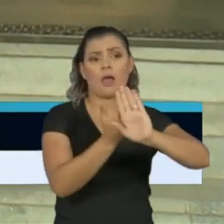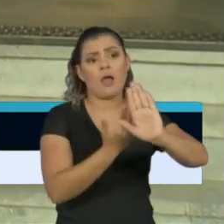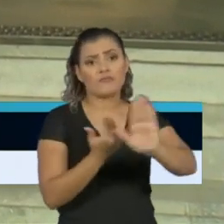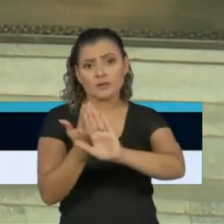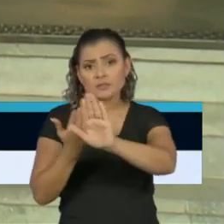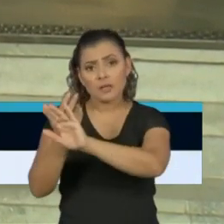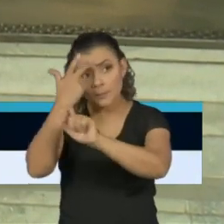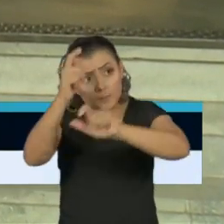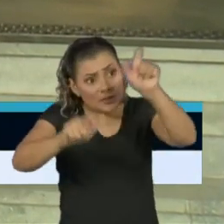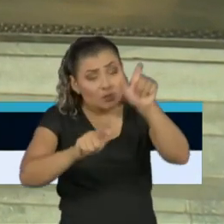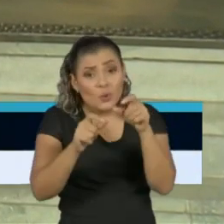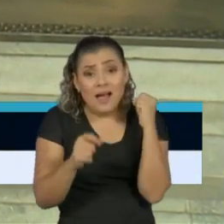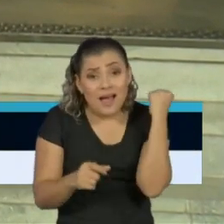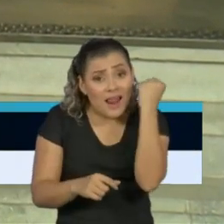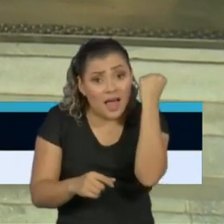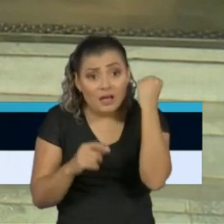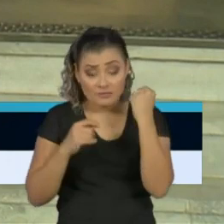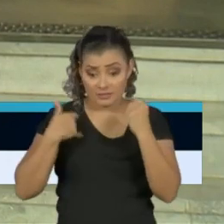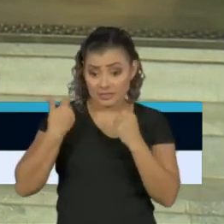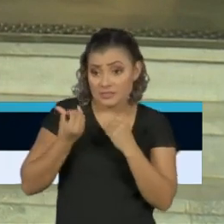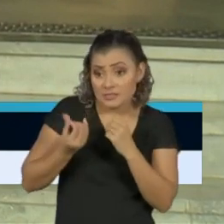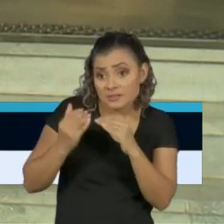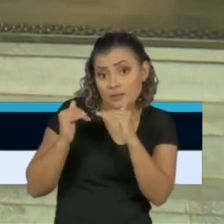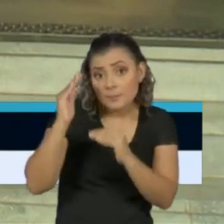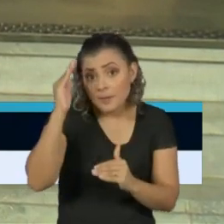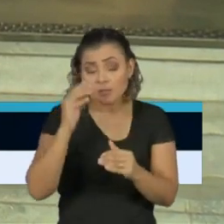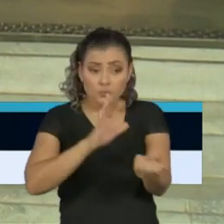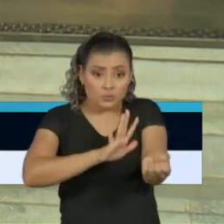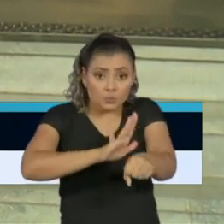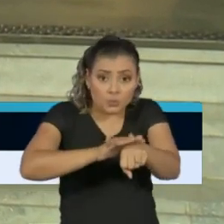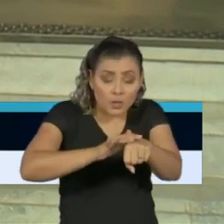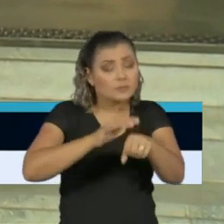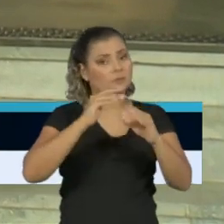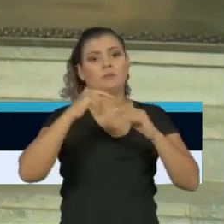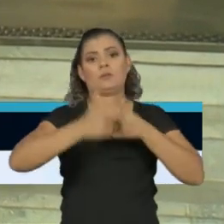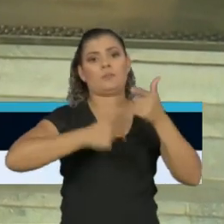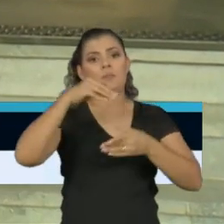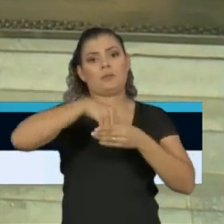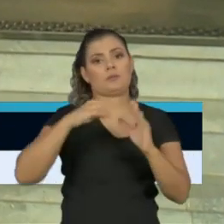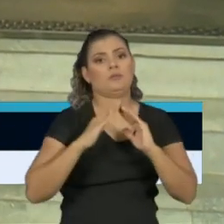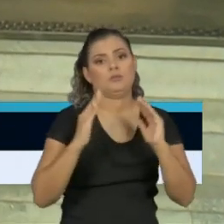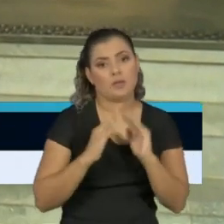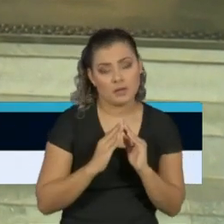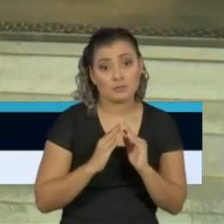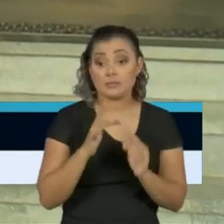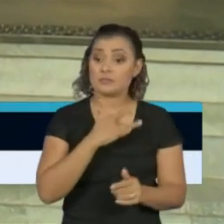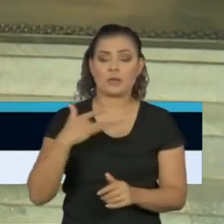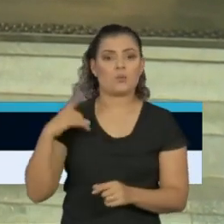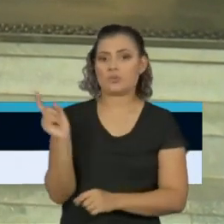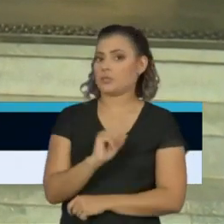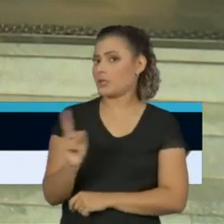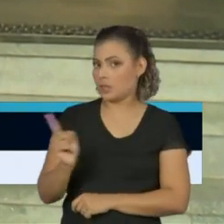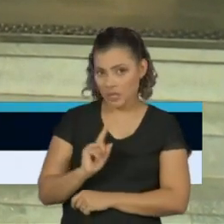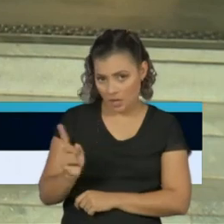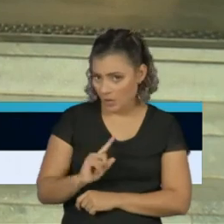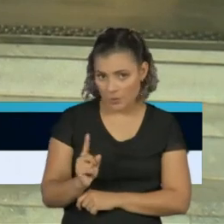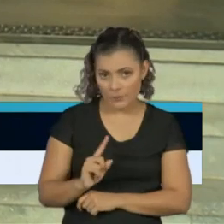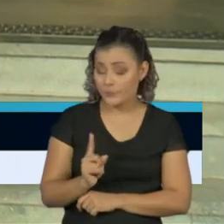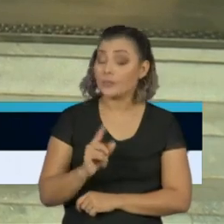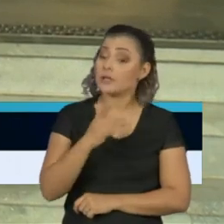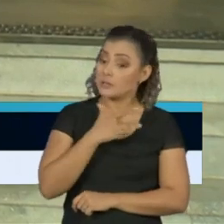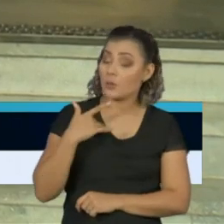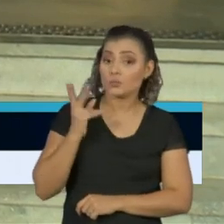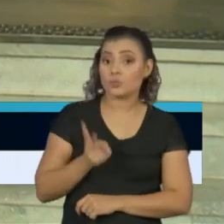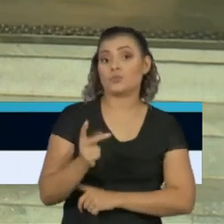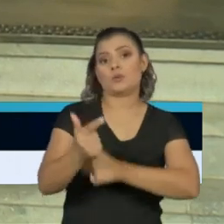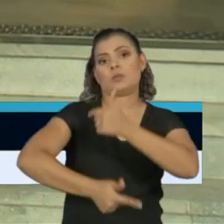afastado aqueles acima de 60 anos para um home office, trabalho em casa. Na saúde, não. Eles estão nos seus